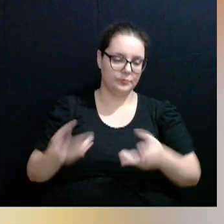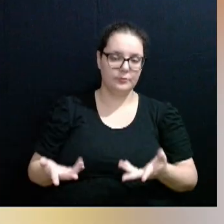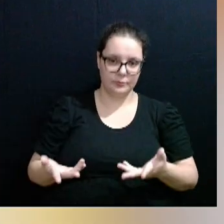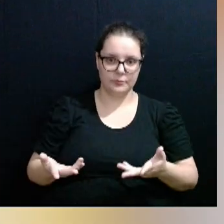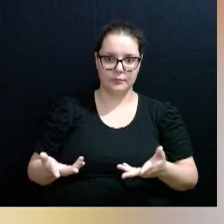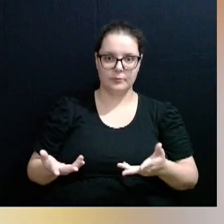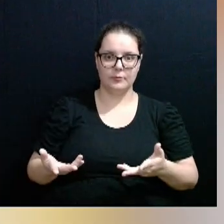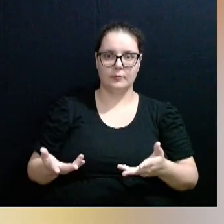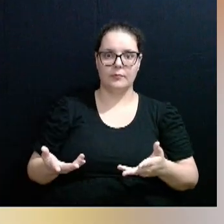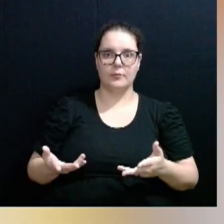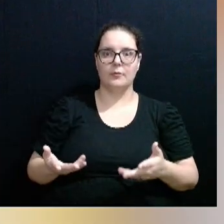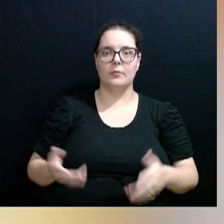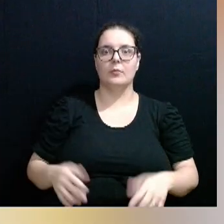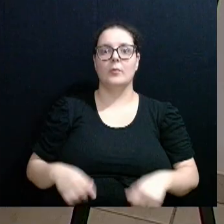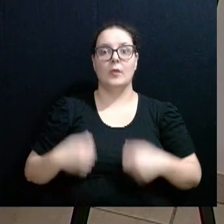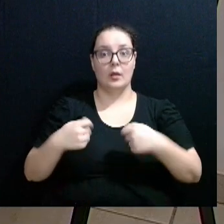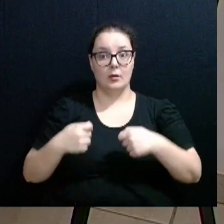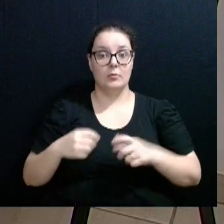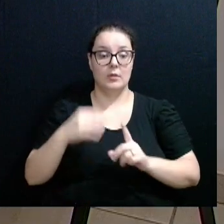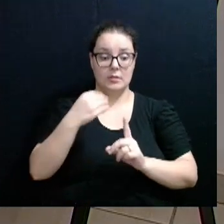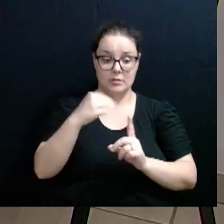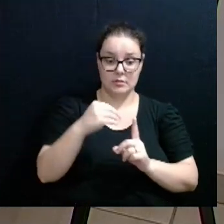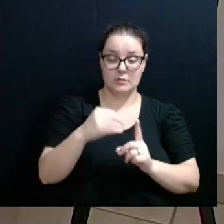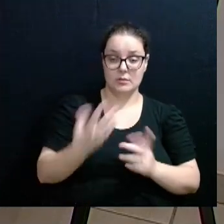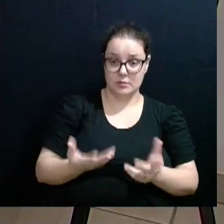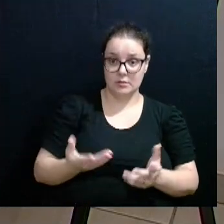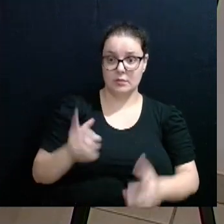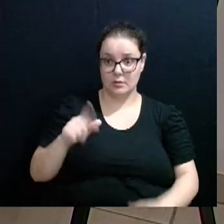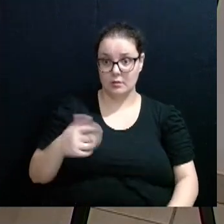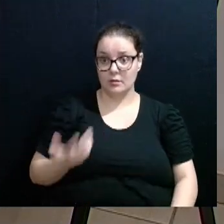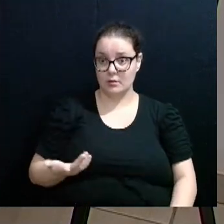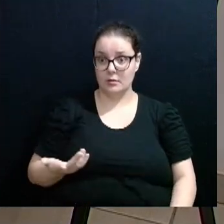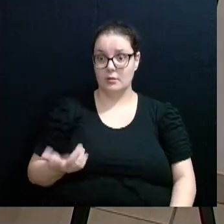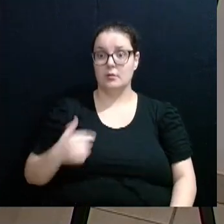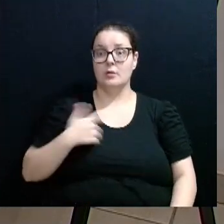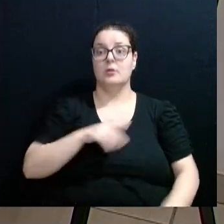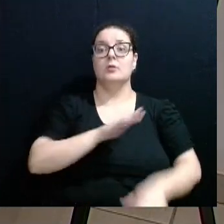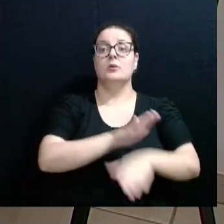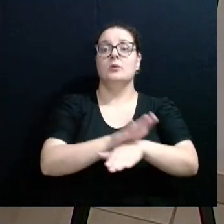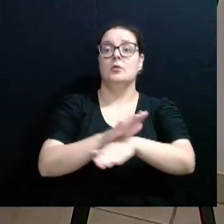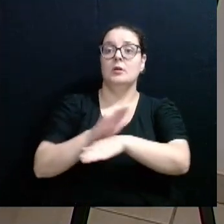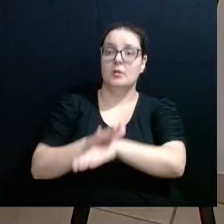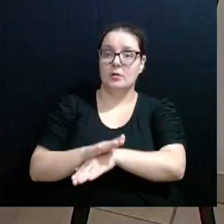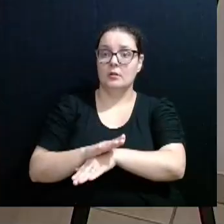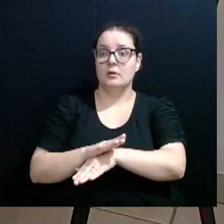populações vulneráveis, nós estamos colaborando para o embelezamento da